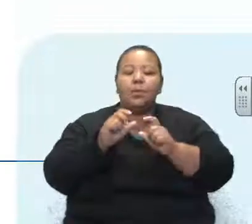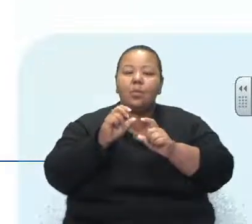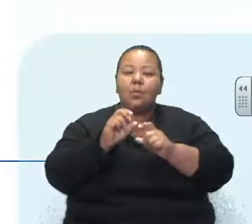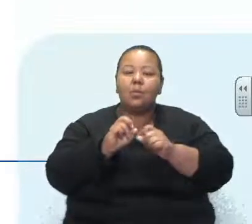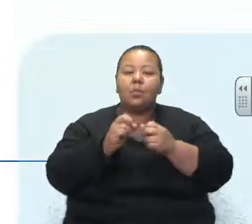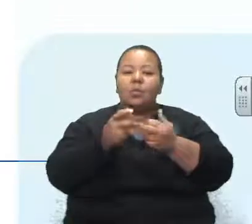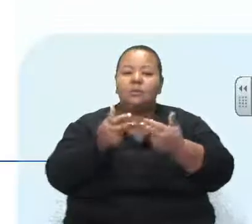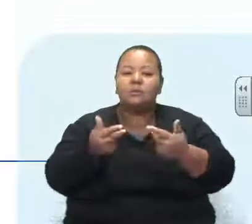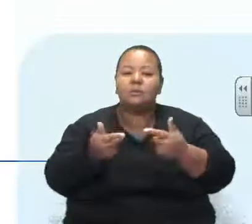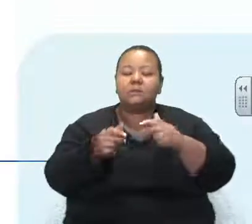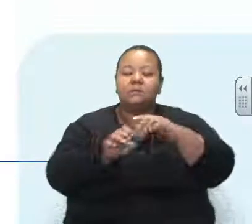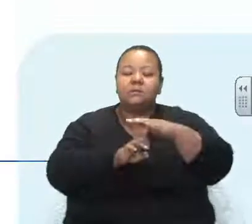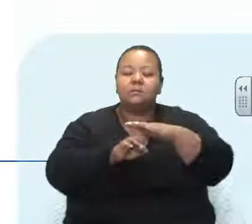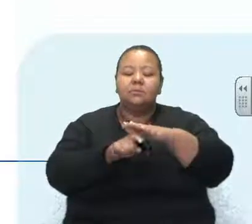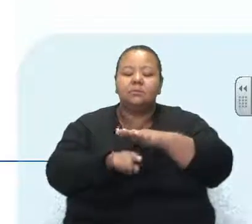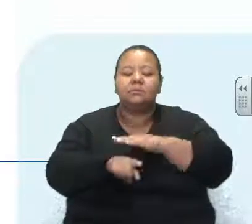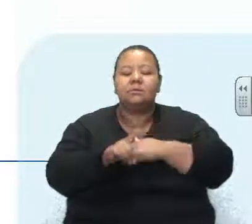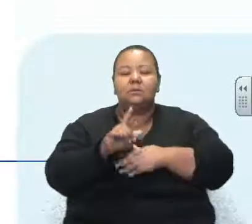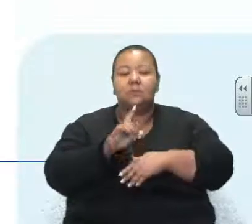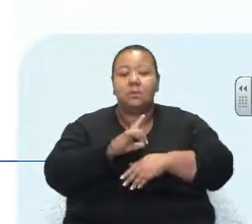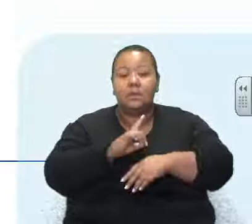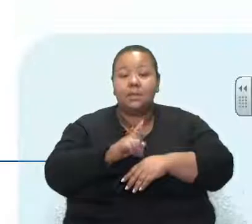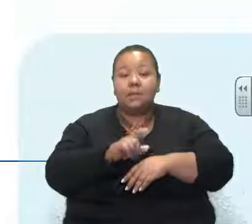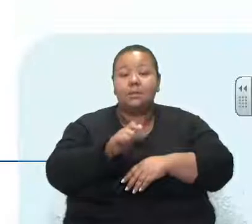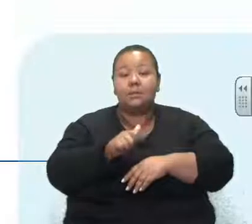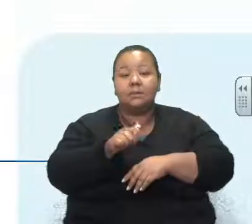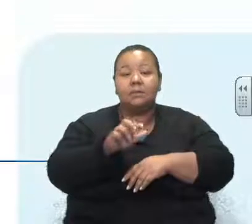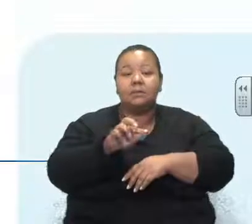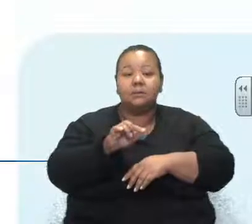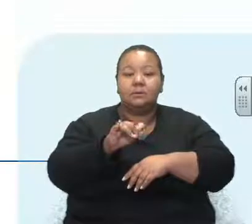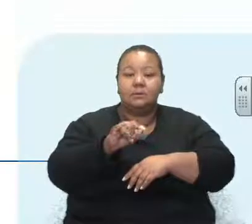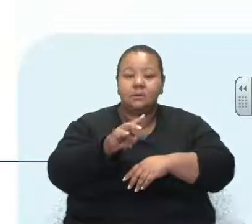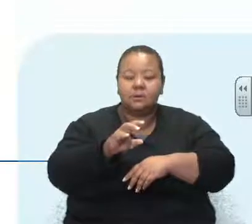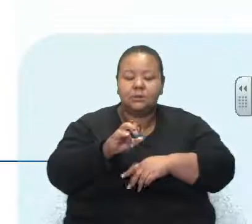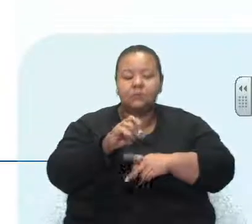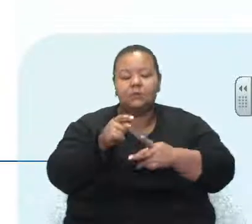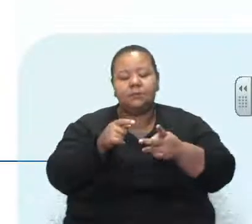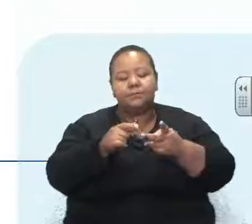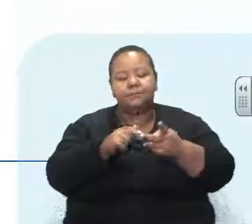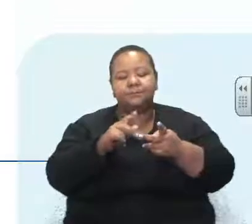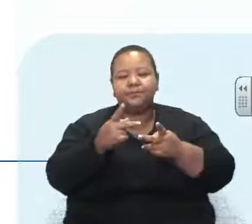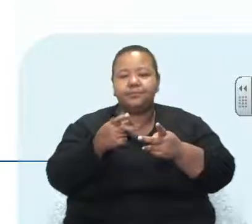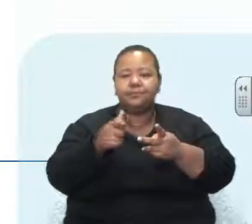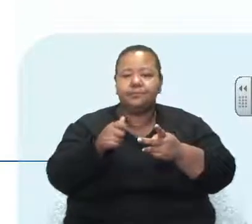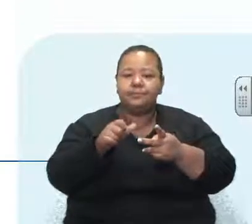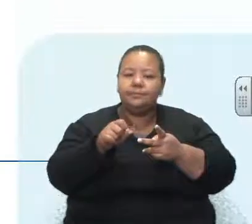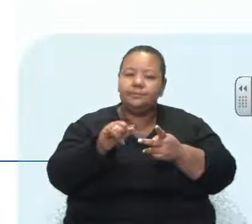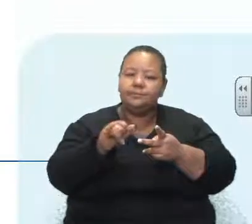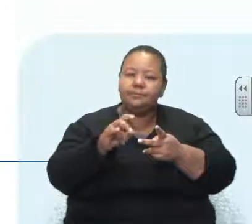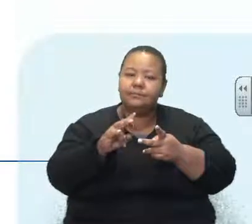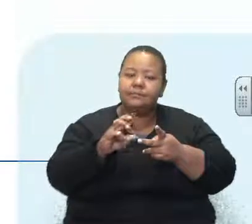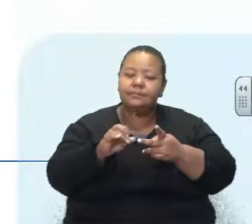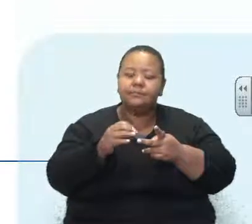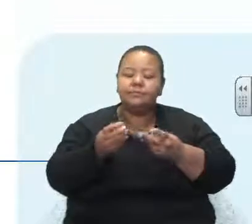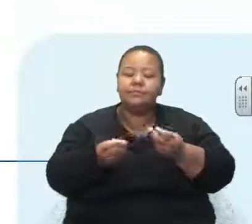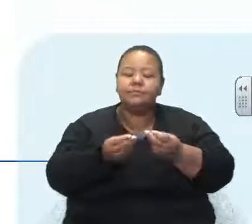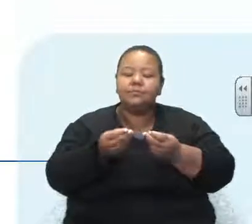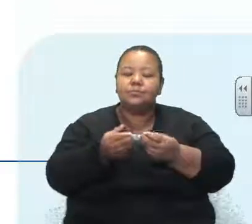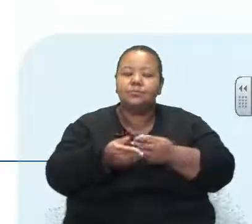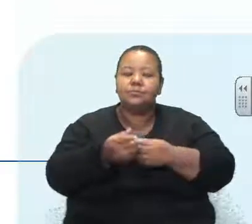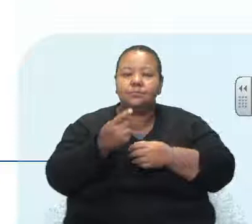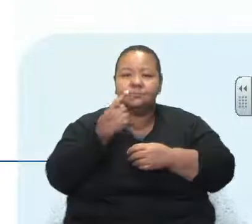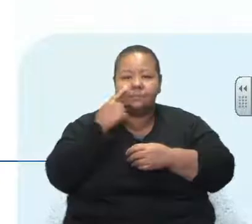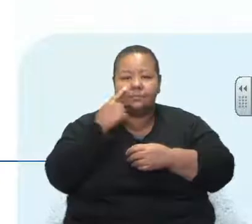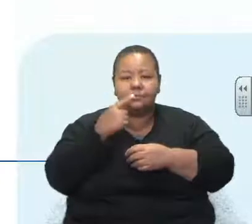vou analisar o quanto que a minha empresa tem de ativos e passivos existentes dentro dela, quanto que ela tem de patrimônio ali. Eu vou